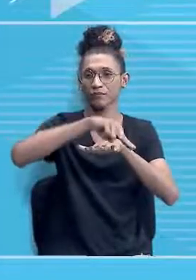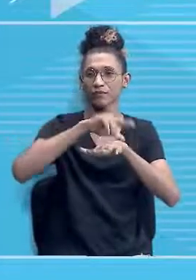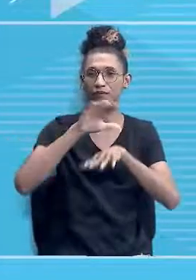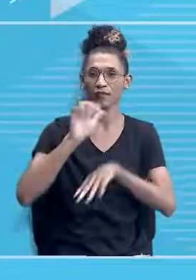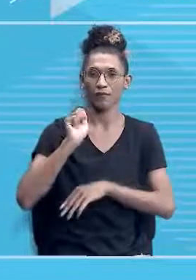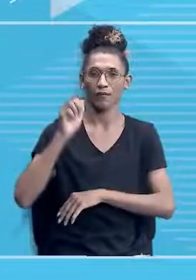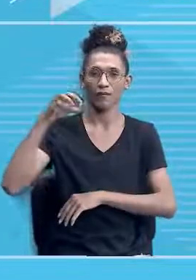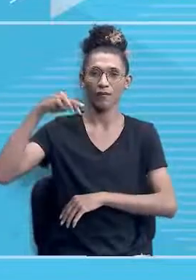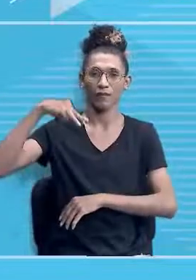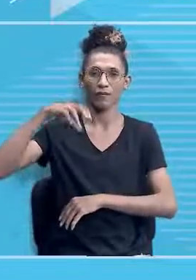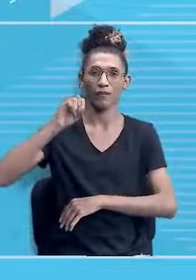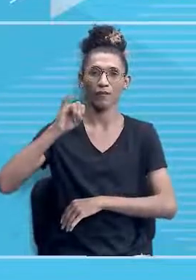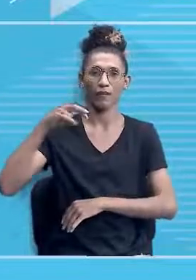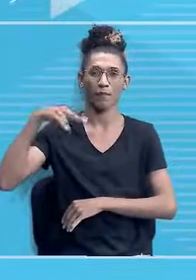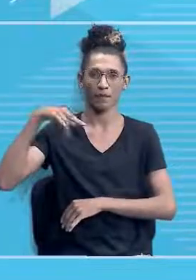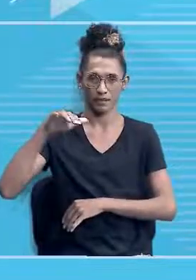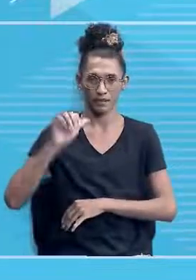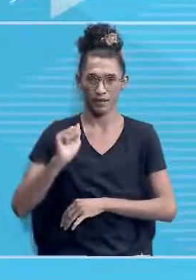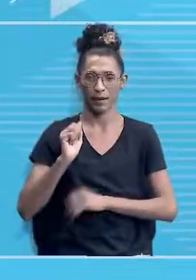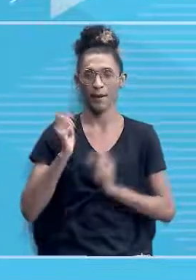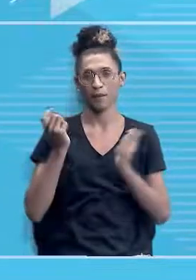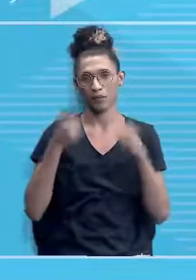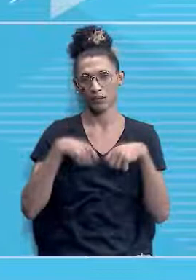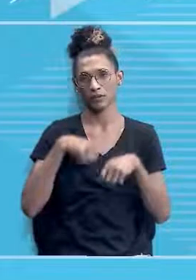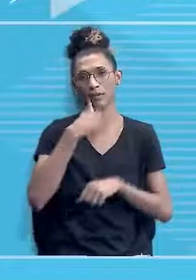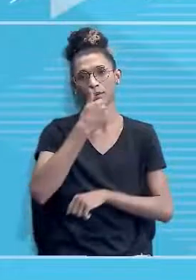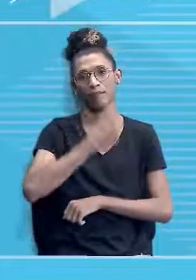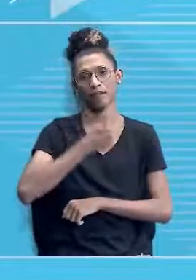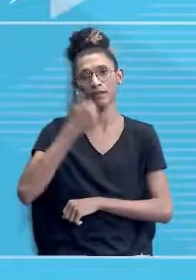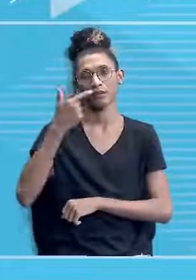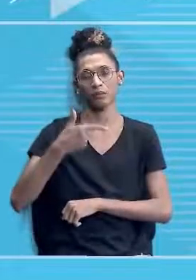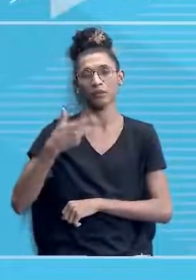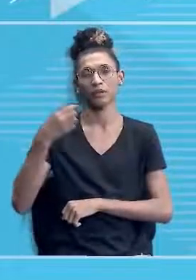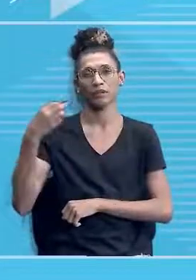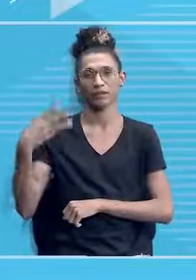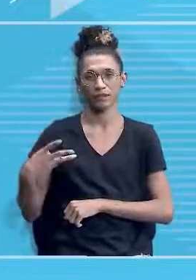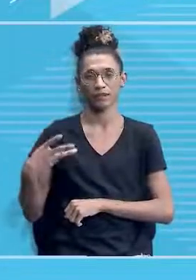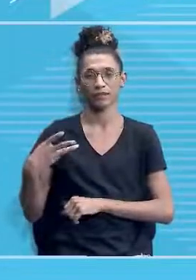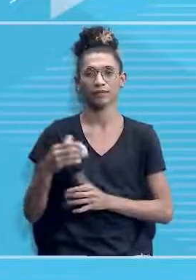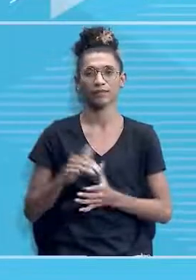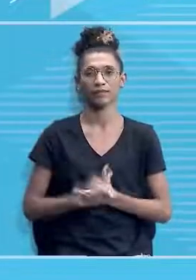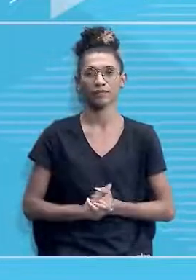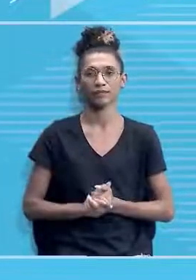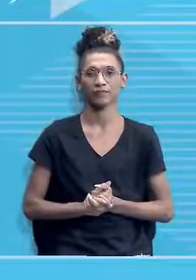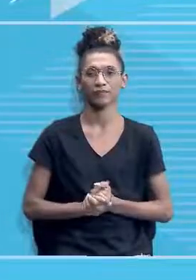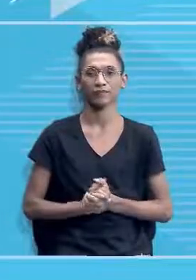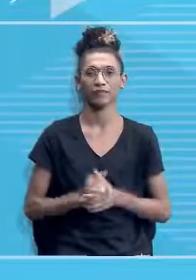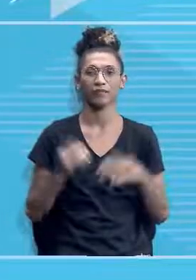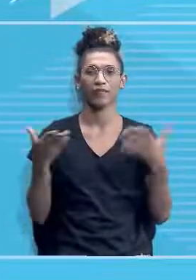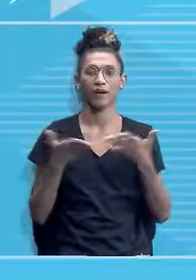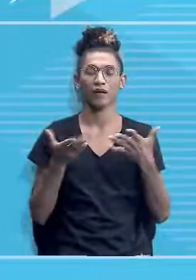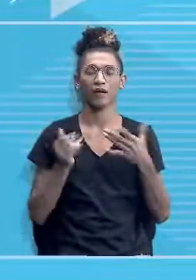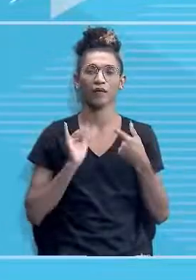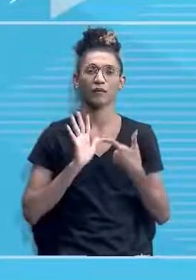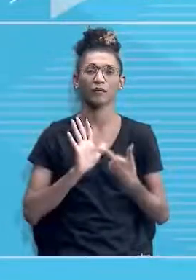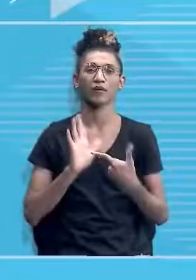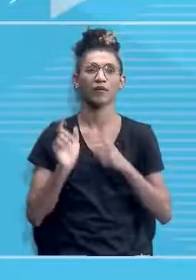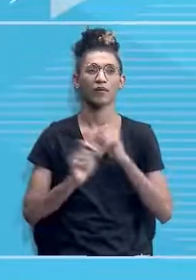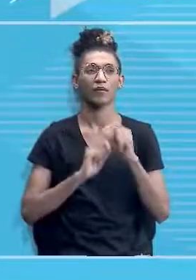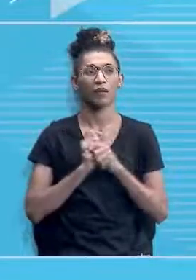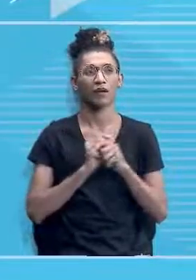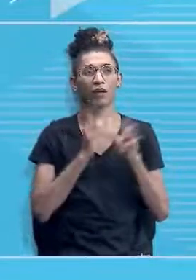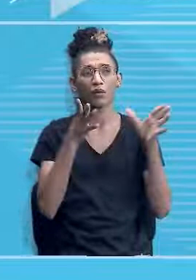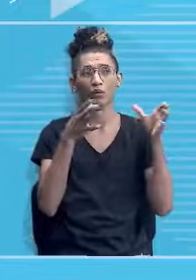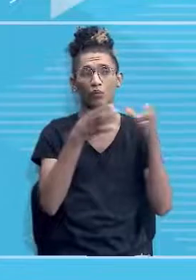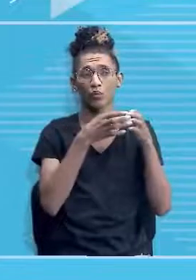primárias e terciárias na verdade Amina primária e secundária primária e terciária vamos mostrar agora você